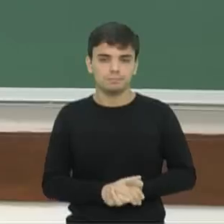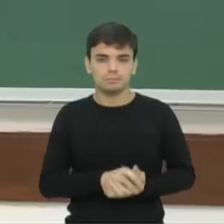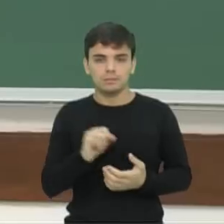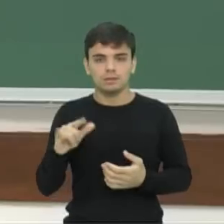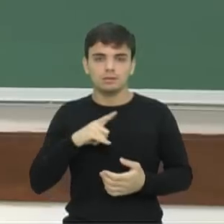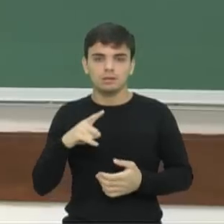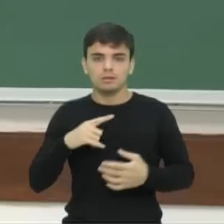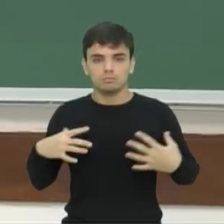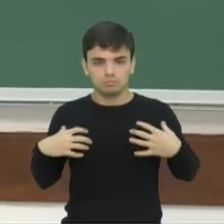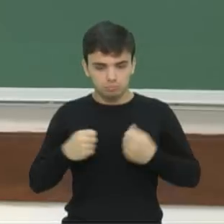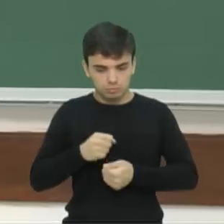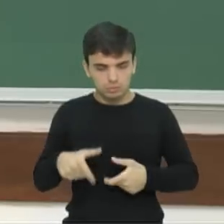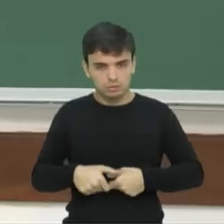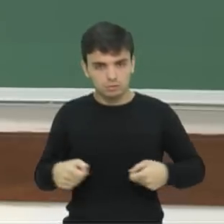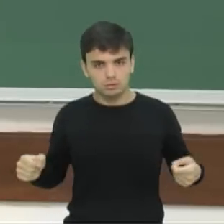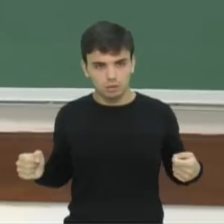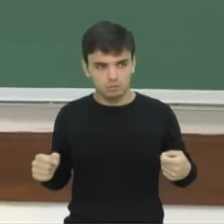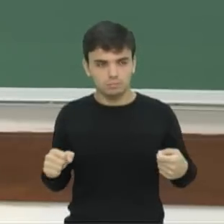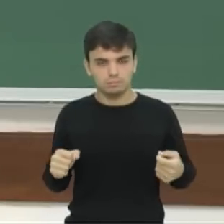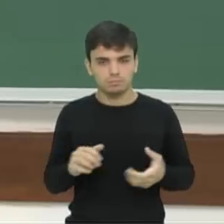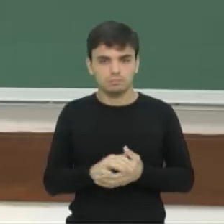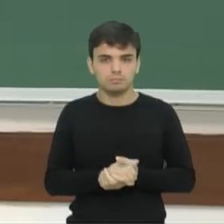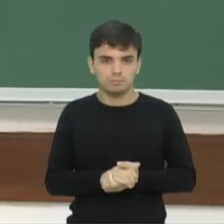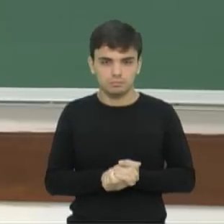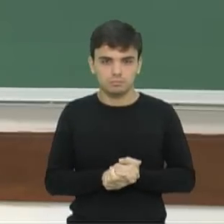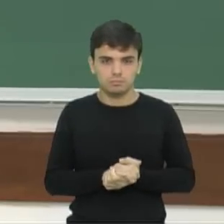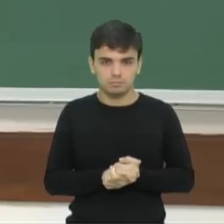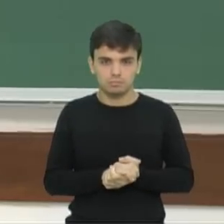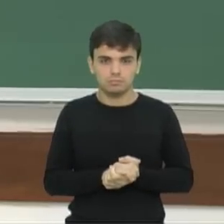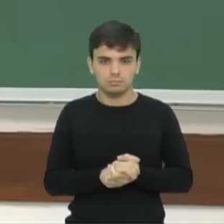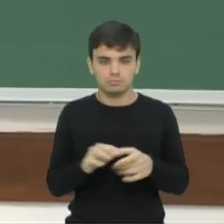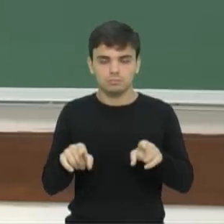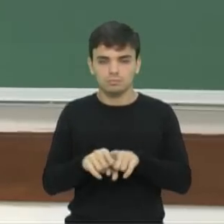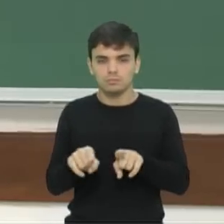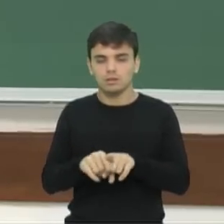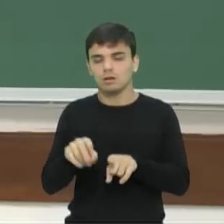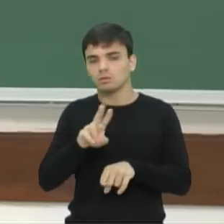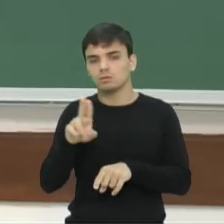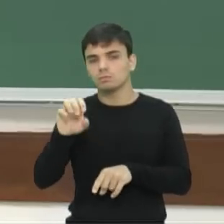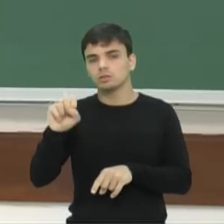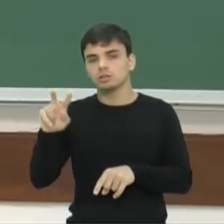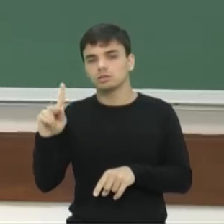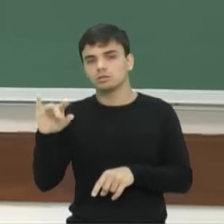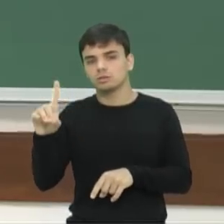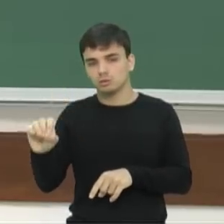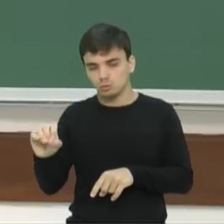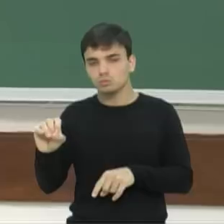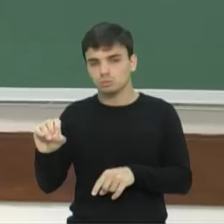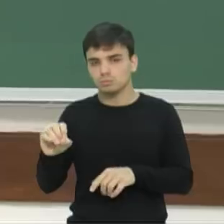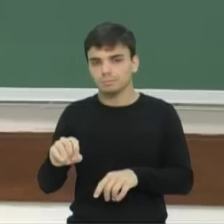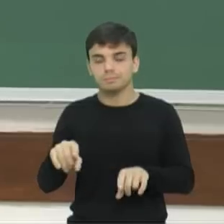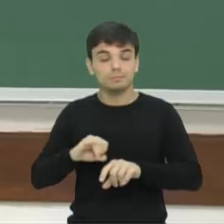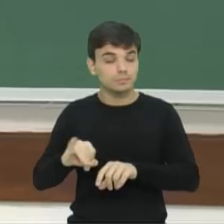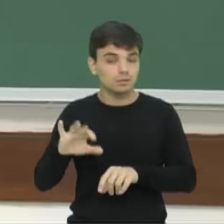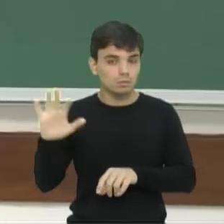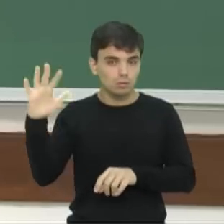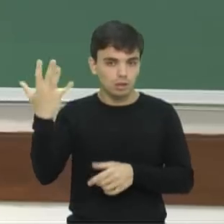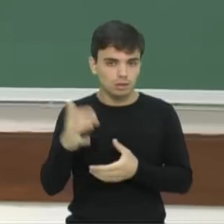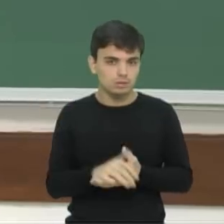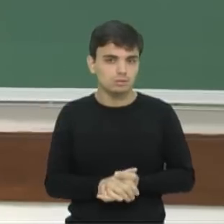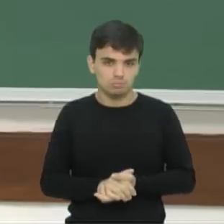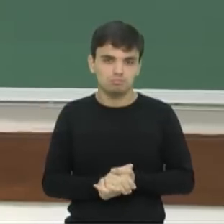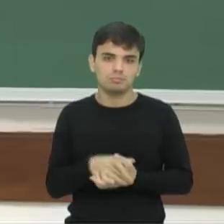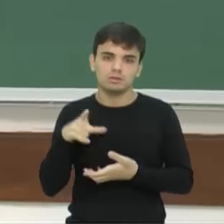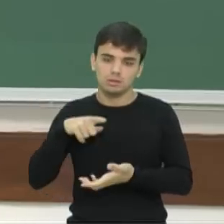do local, a faixa solta, pode ser punido, que é chamado de shido, né? Então pode haver uma punição, dependendo da situação. Então sempre